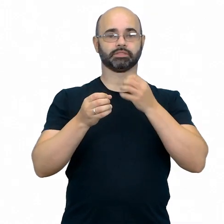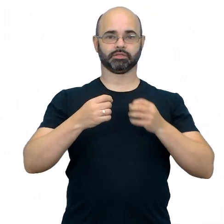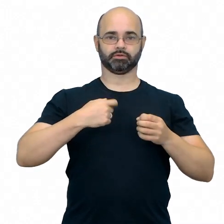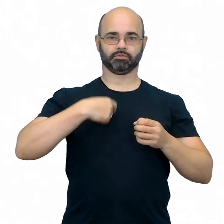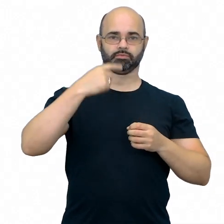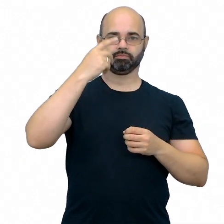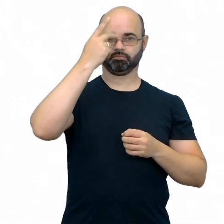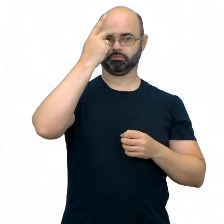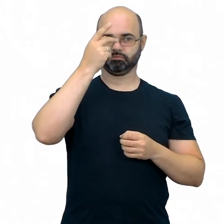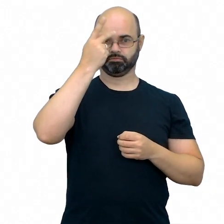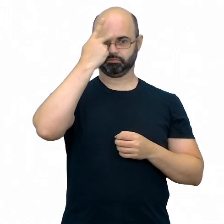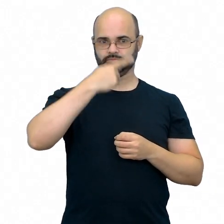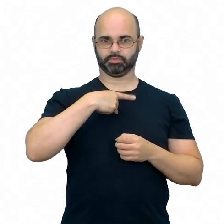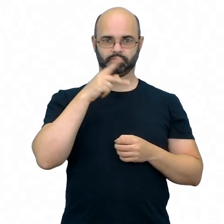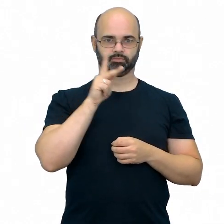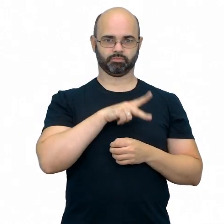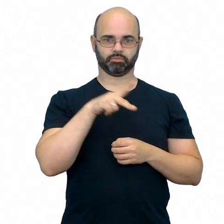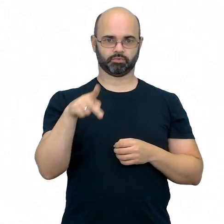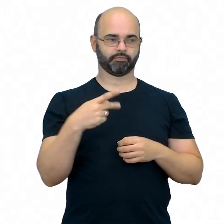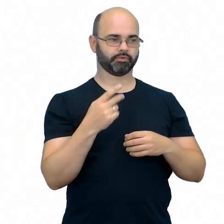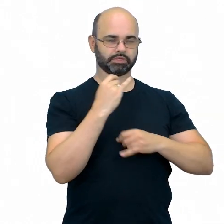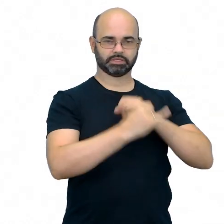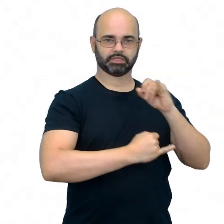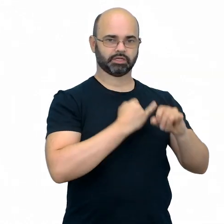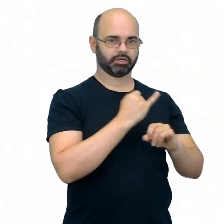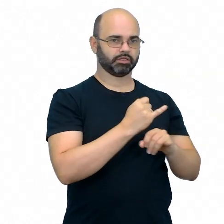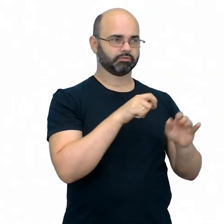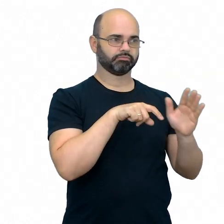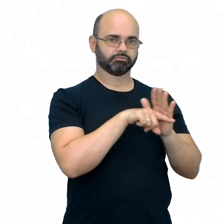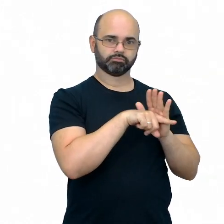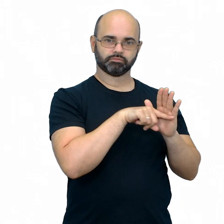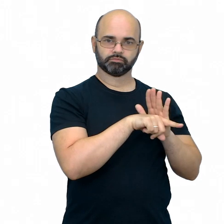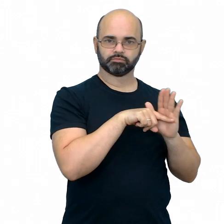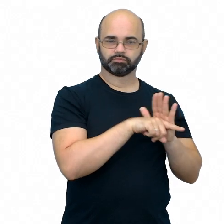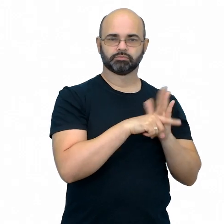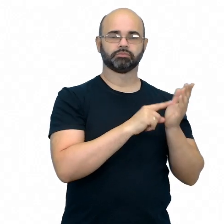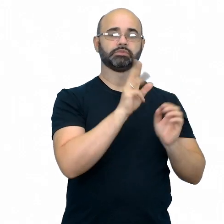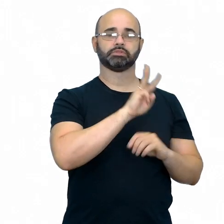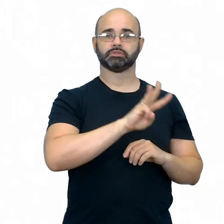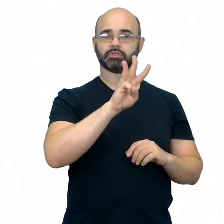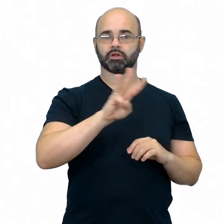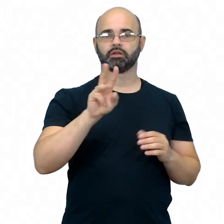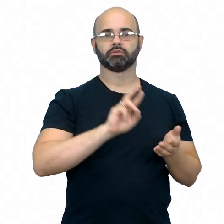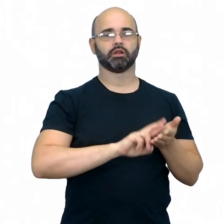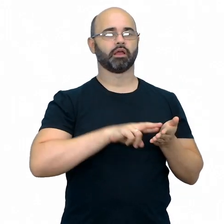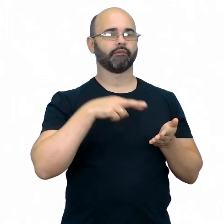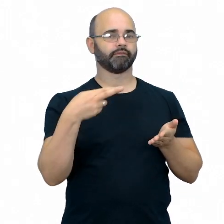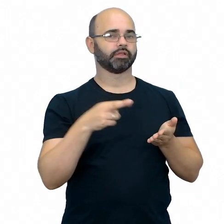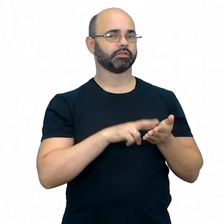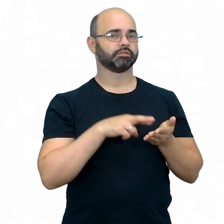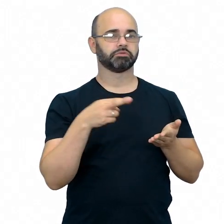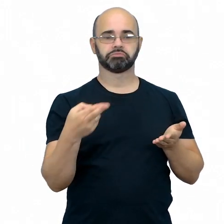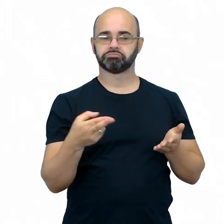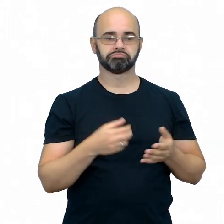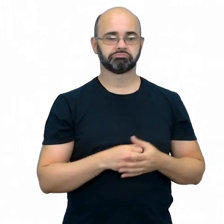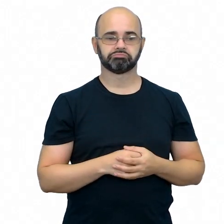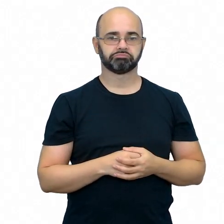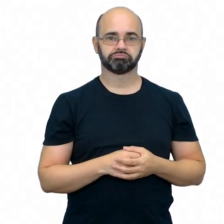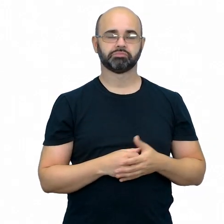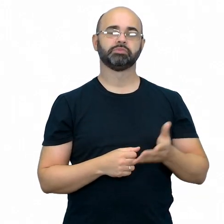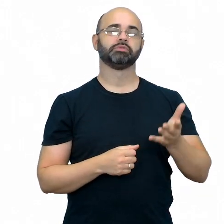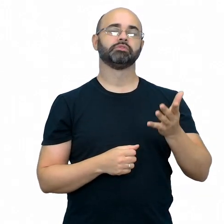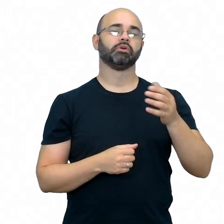de internet, né, por meio de sites, de revistas, é a coleta por meio de entrevista